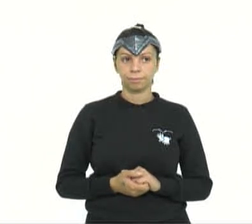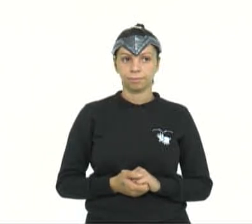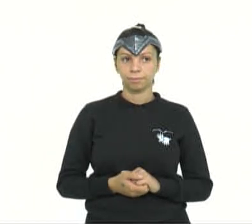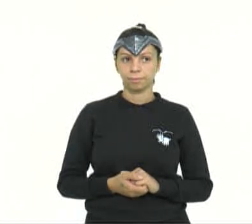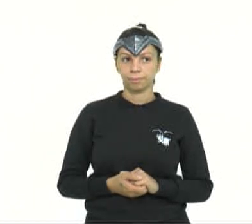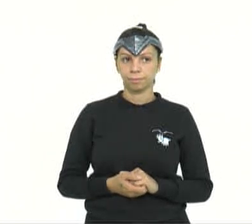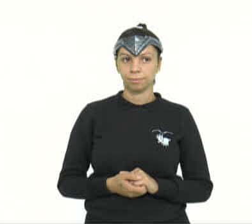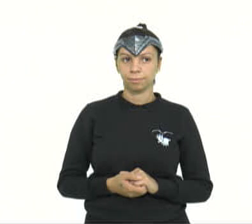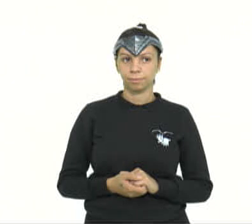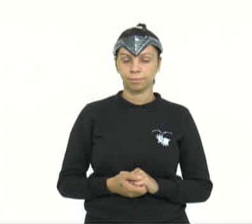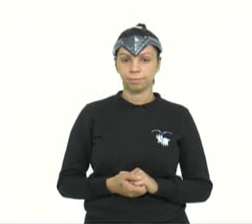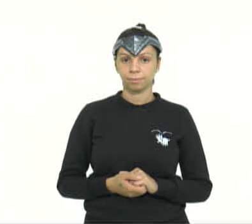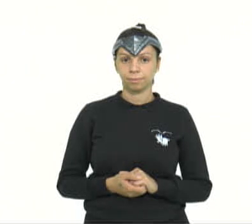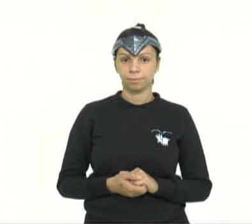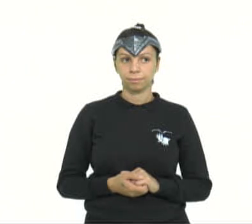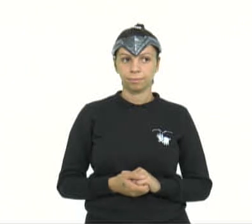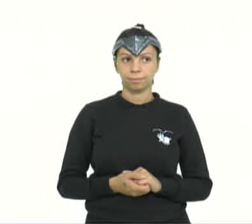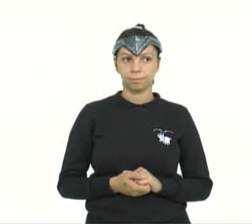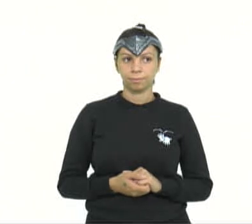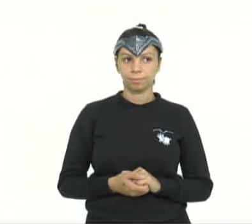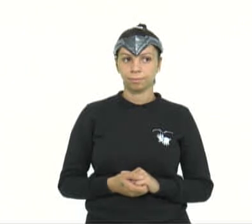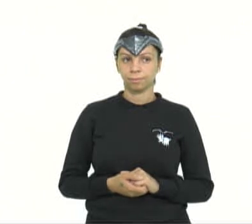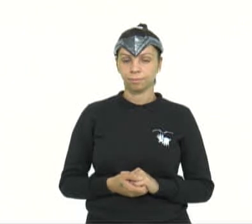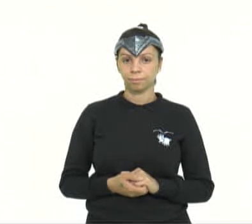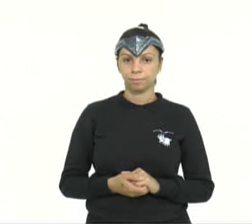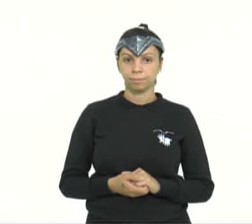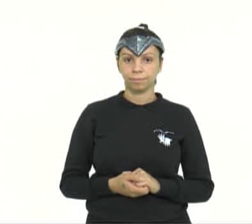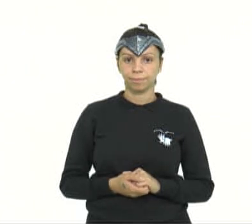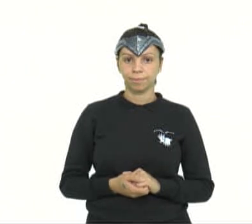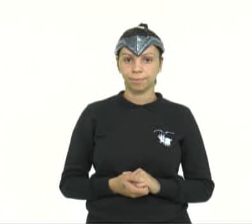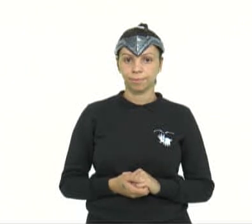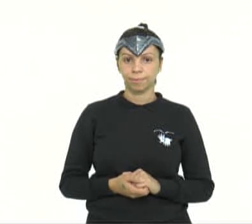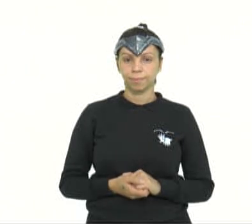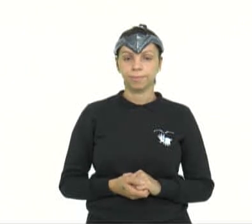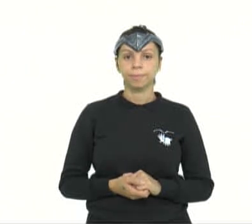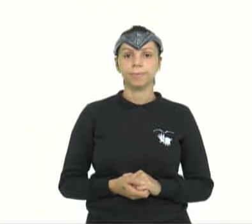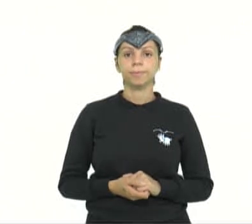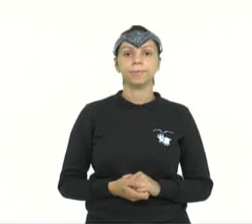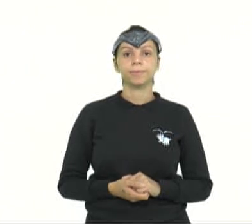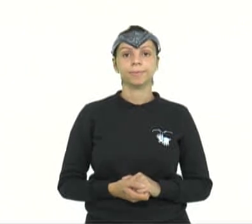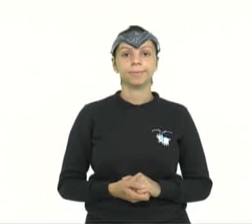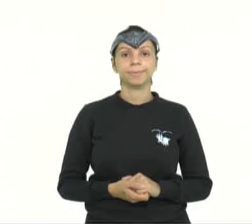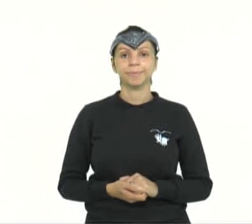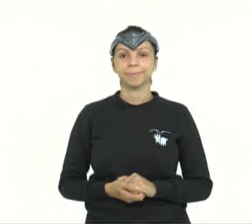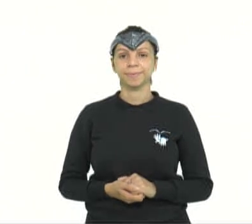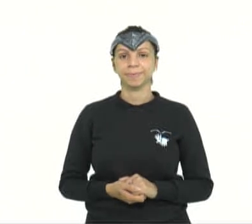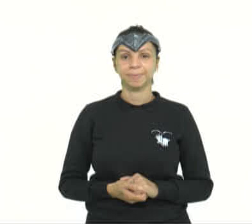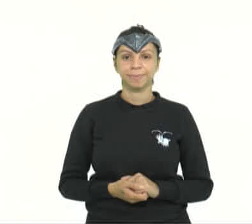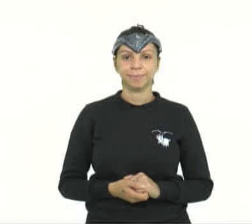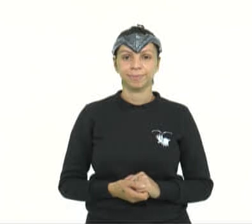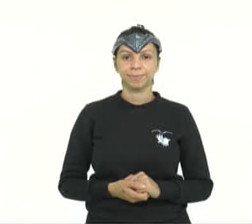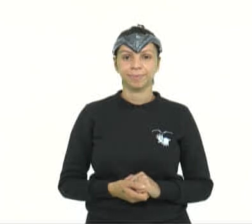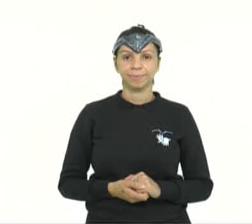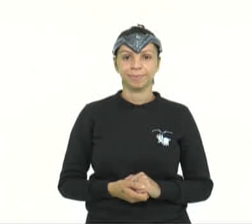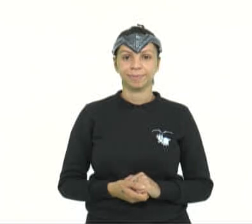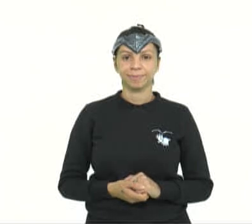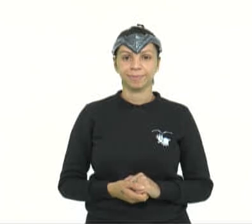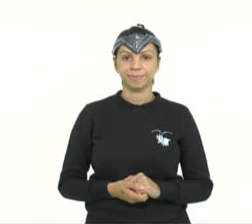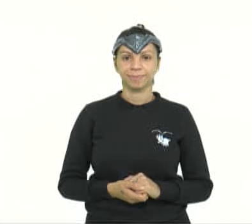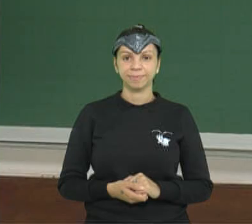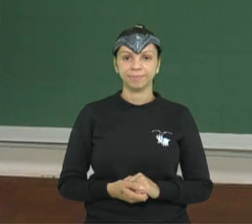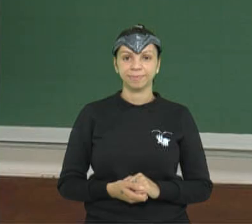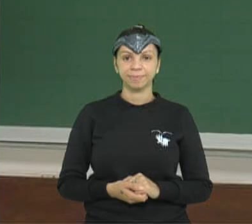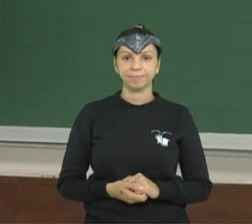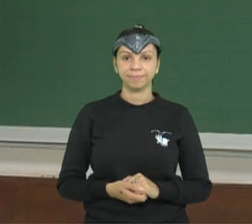won the HQ Mix Award, the main HQ Award in